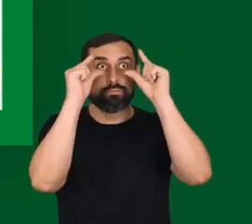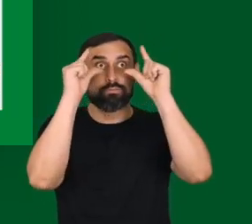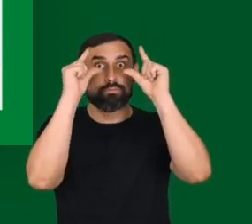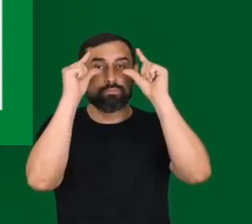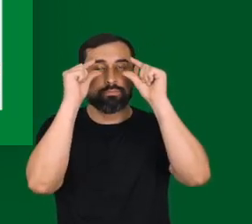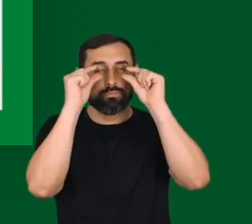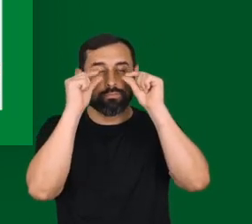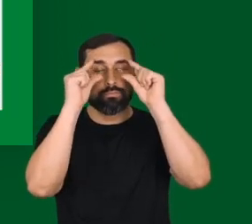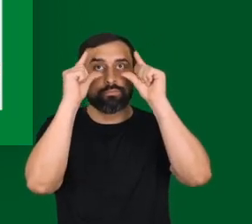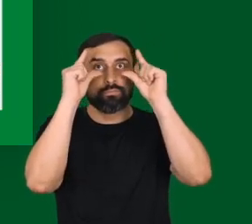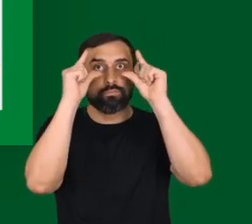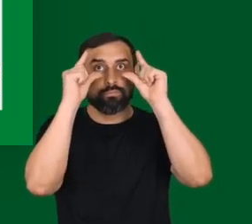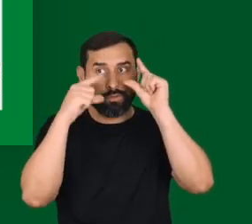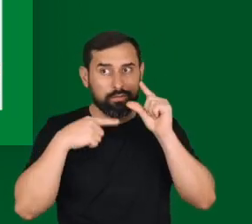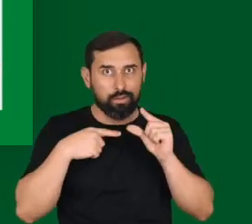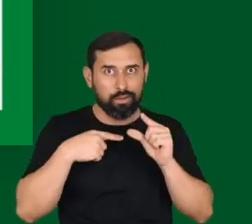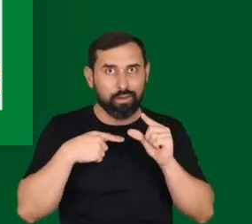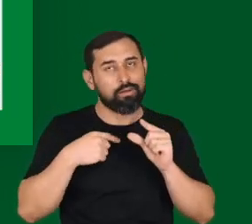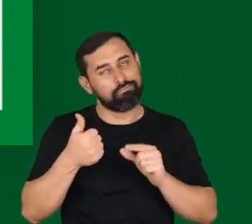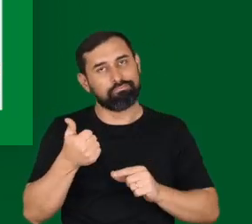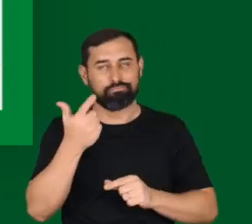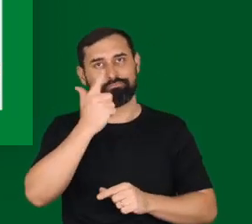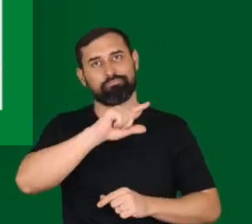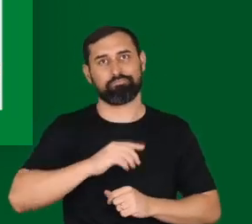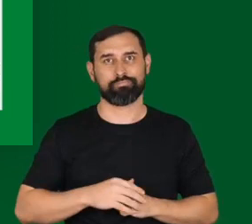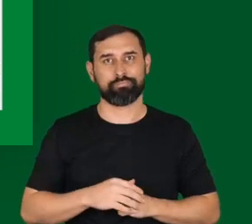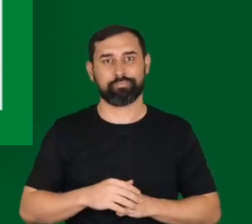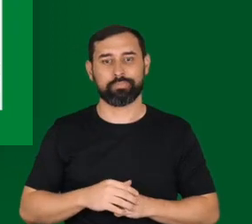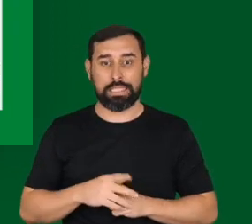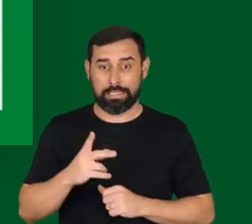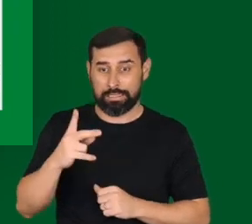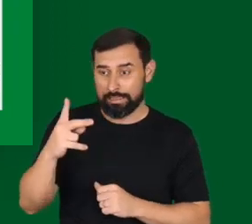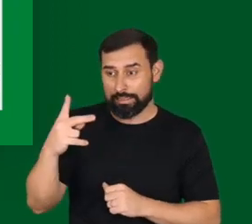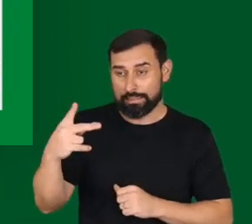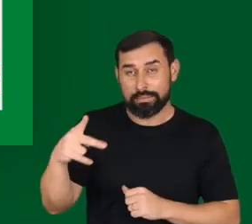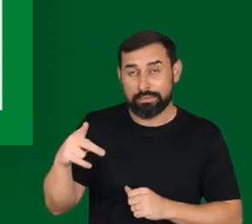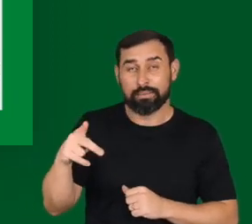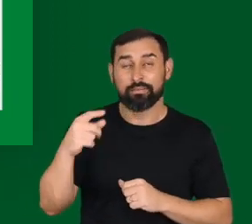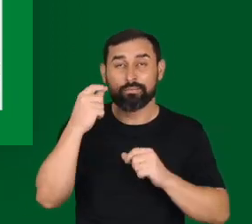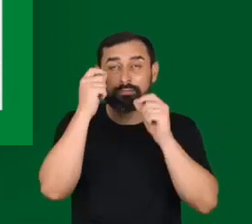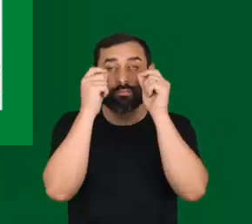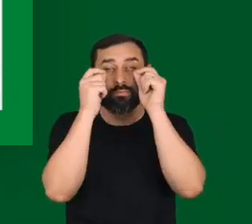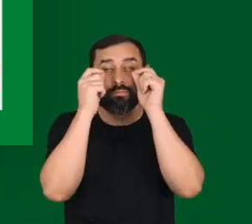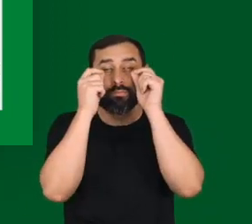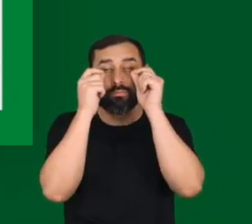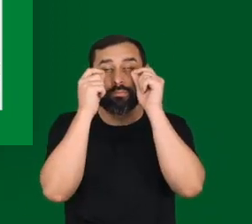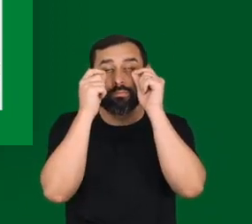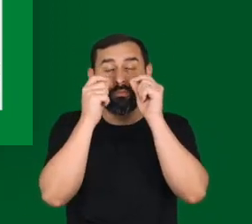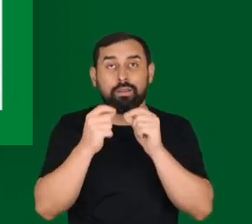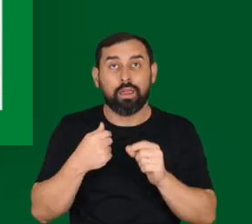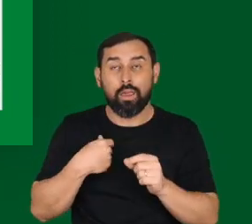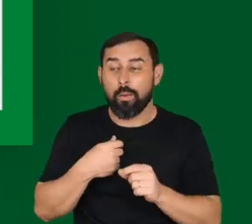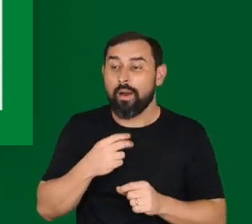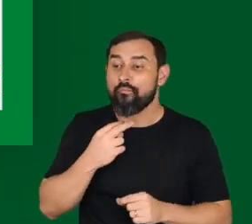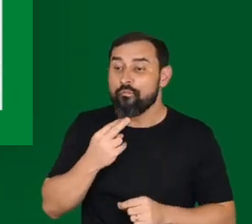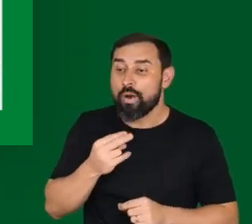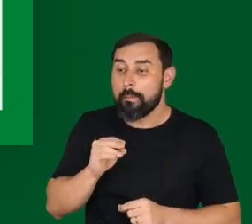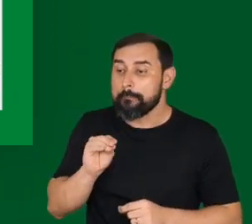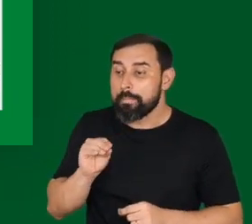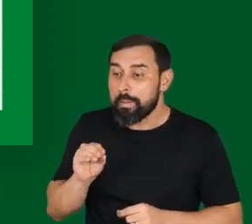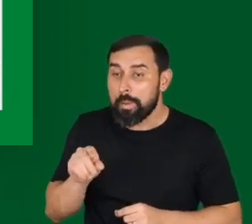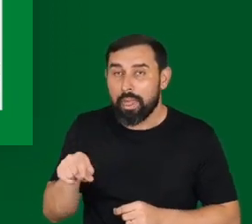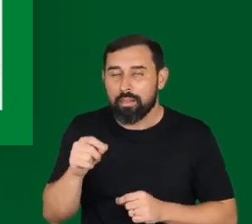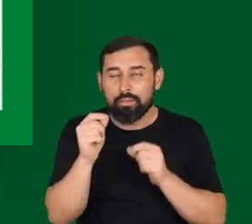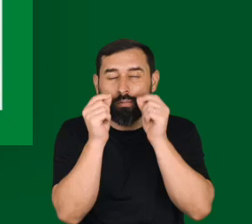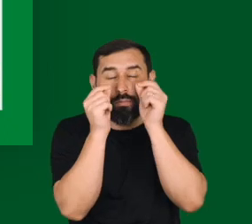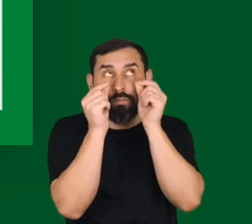espontaneamente, ganha 4 pontos, né? Se o paciente abre o olho apenas ao estímulo verbal.